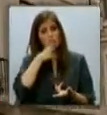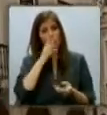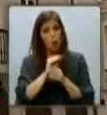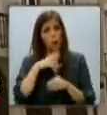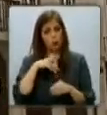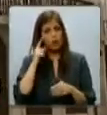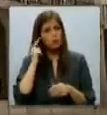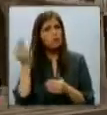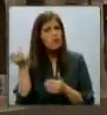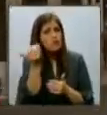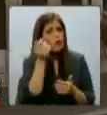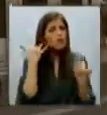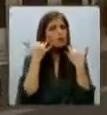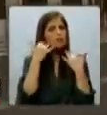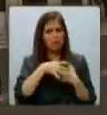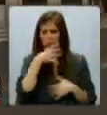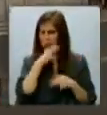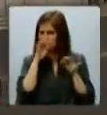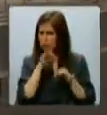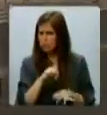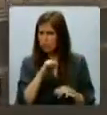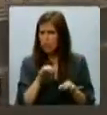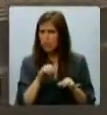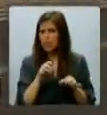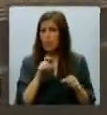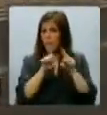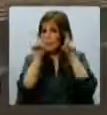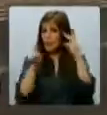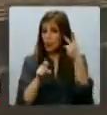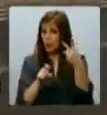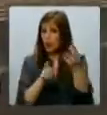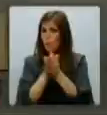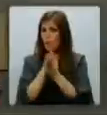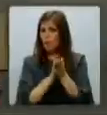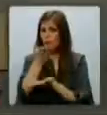recolheu informações que indiciam fortemente que estas sociedades são usadas para a circulação